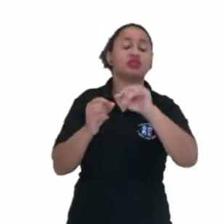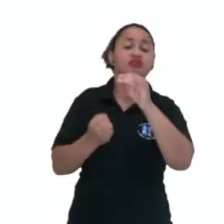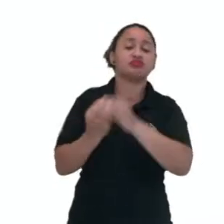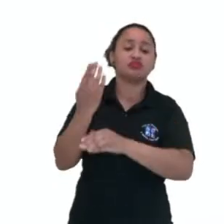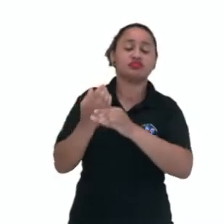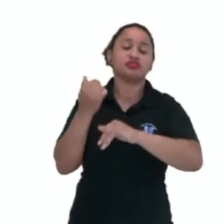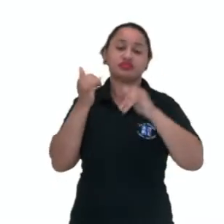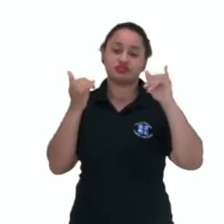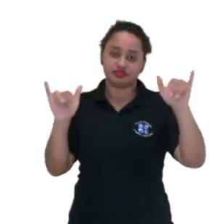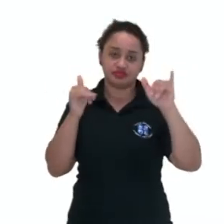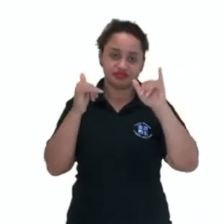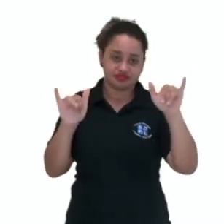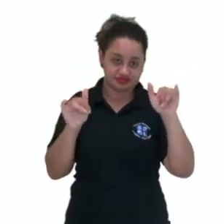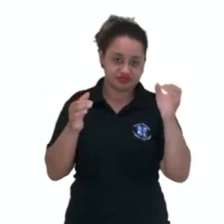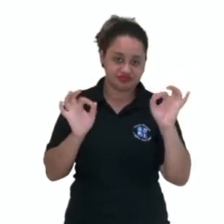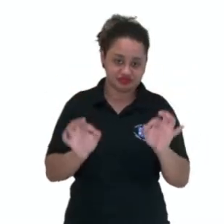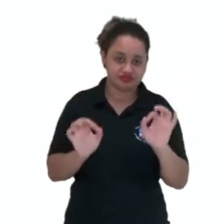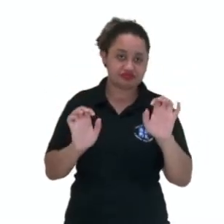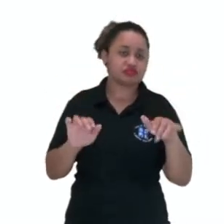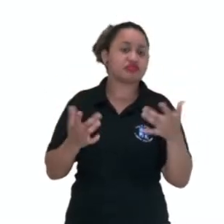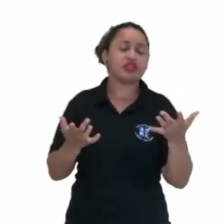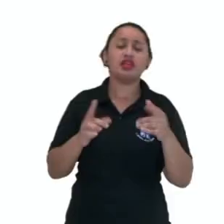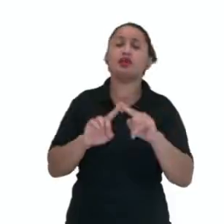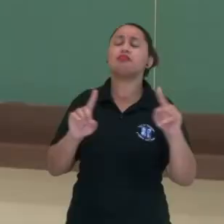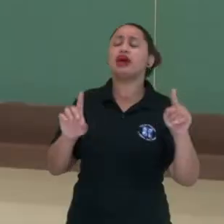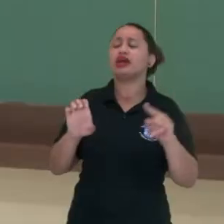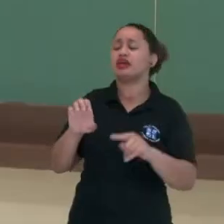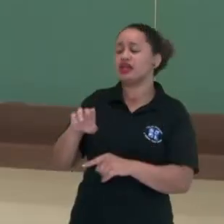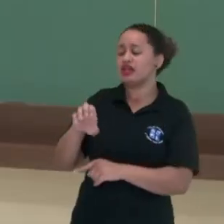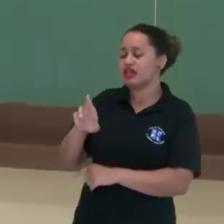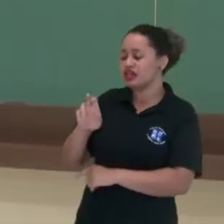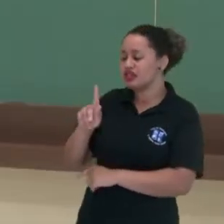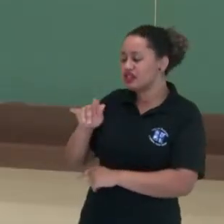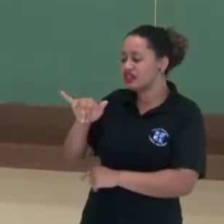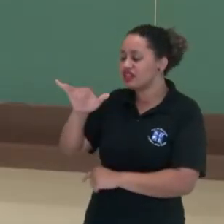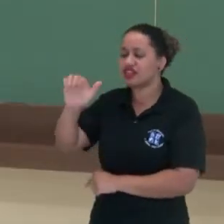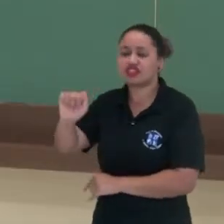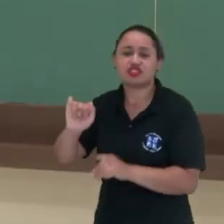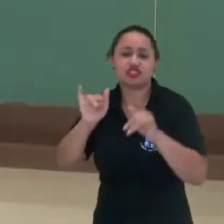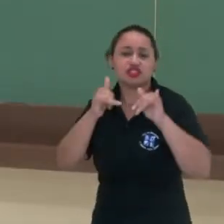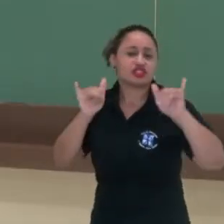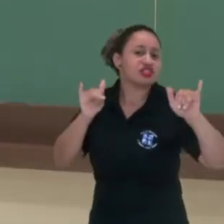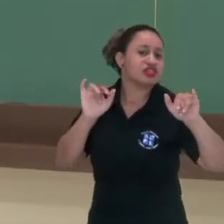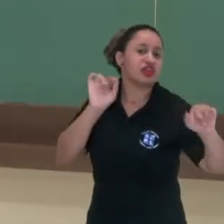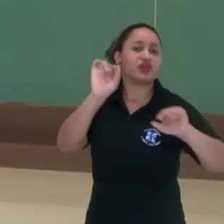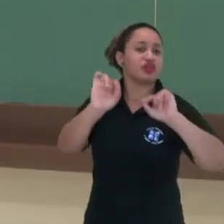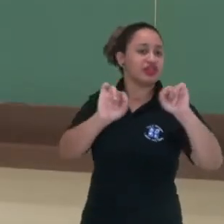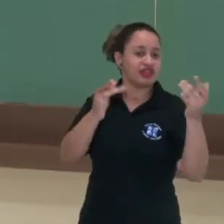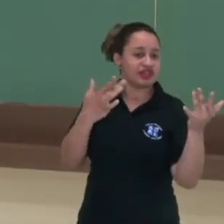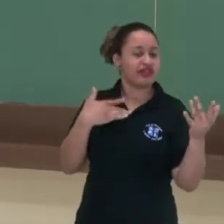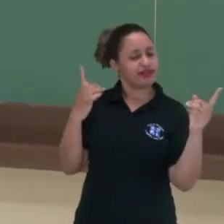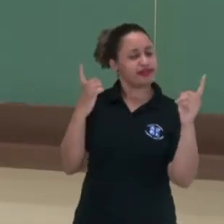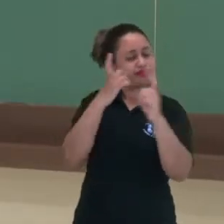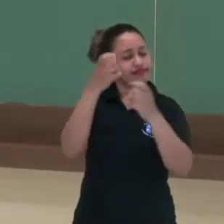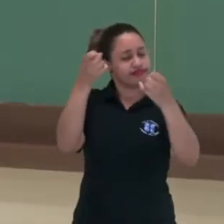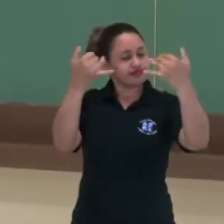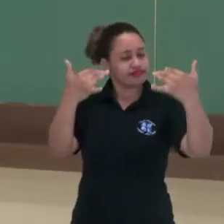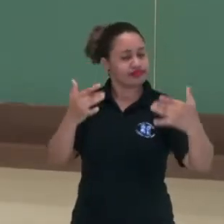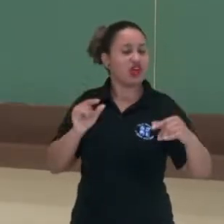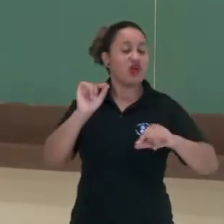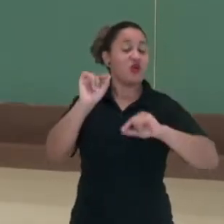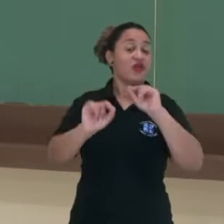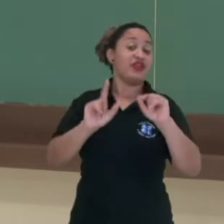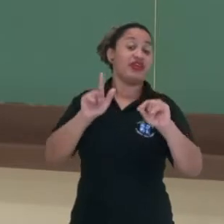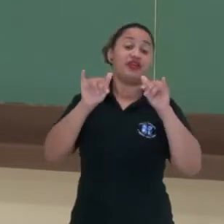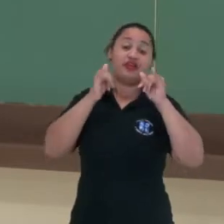energia elétrica. Mas o que é energia? É difícil você falar o que é energia, mas